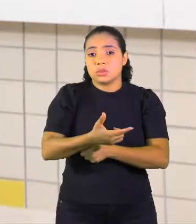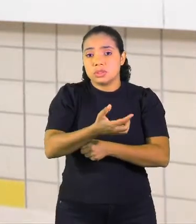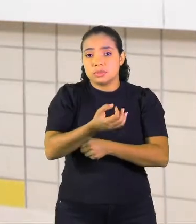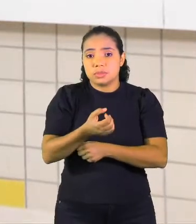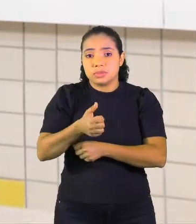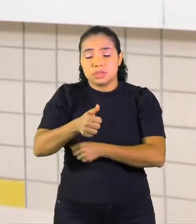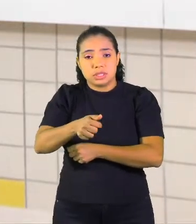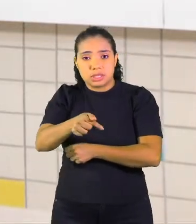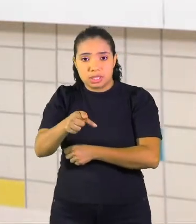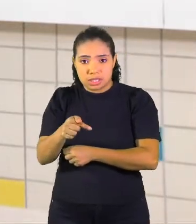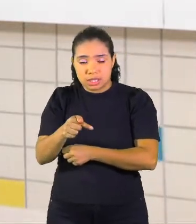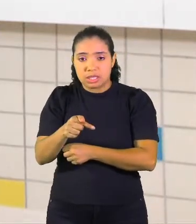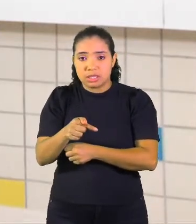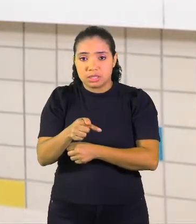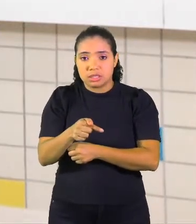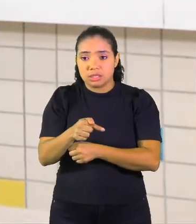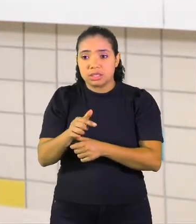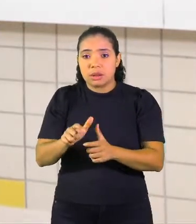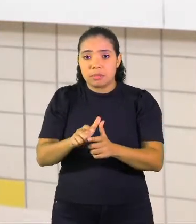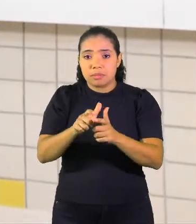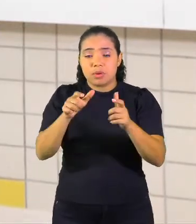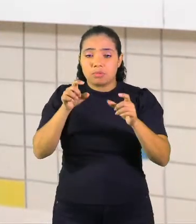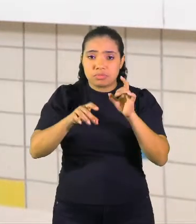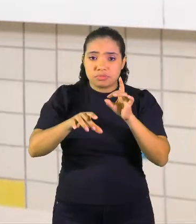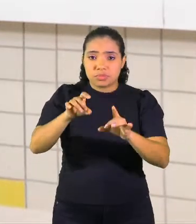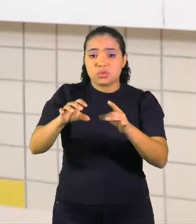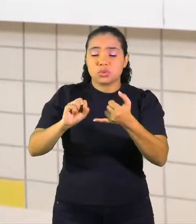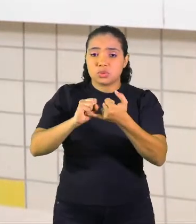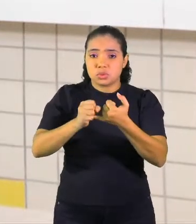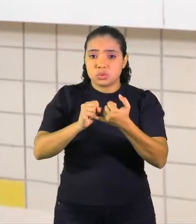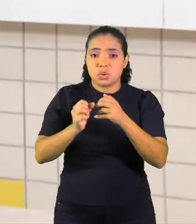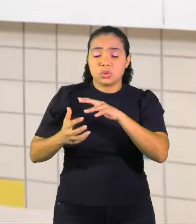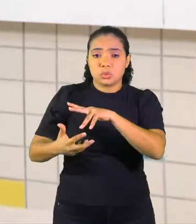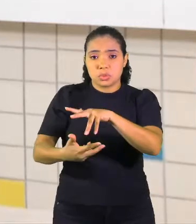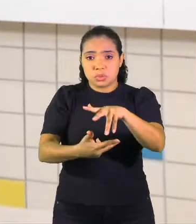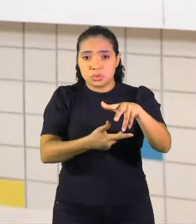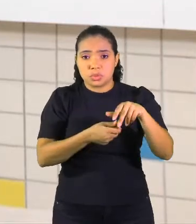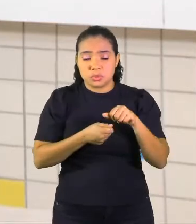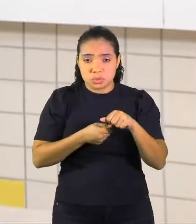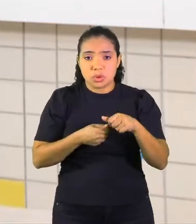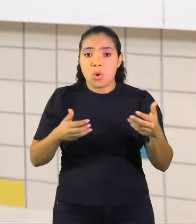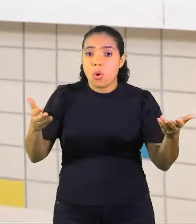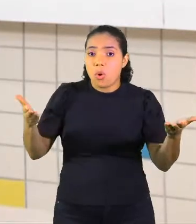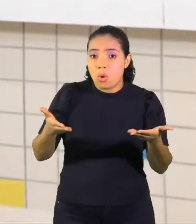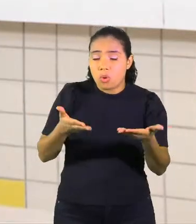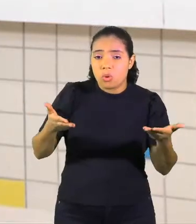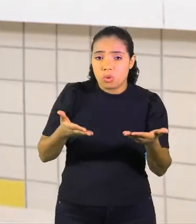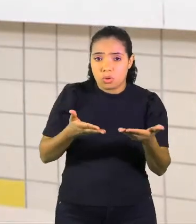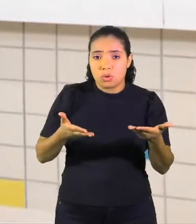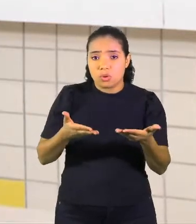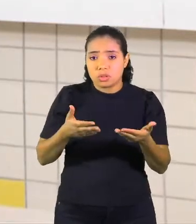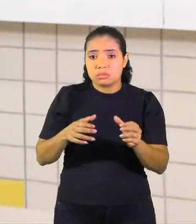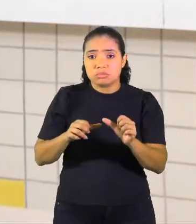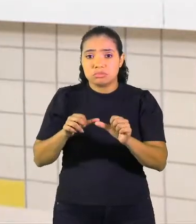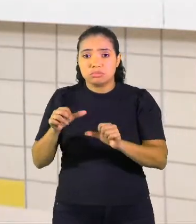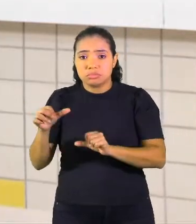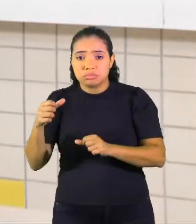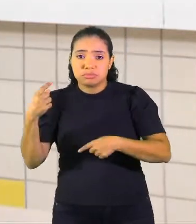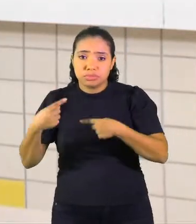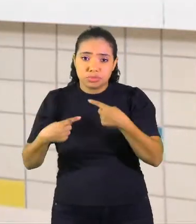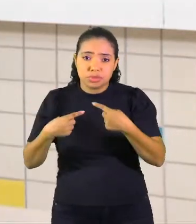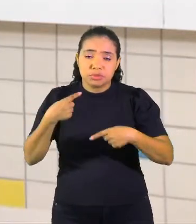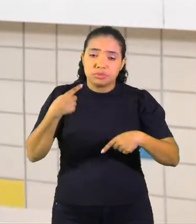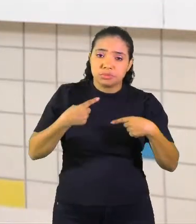sermos considerados o maior produtor de soja do mundo e hoje estarmos oscilando, disputando